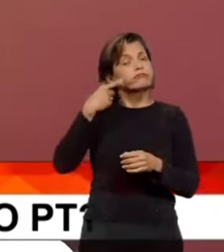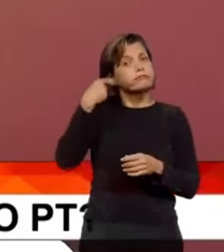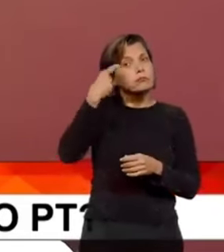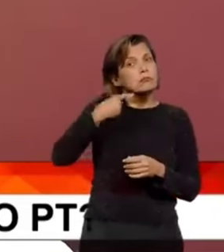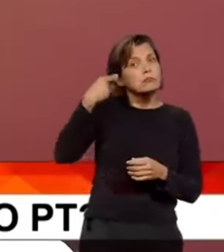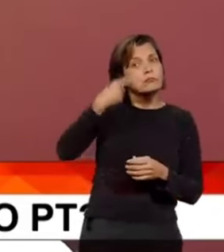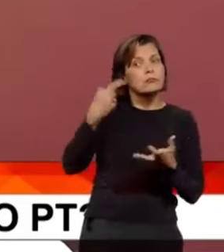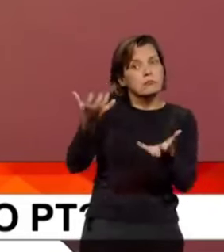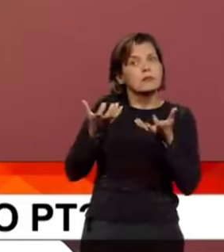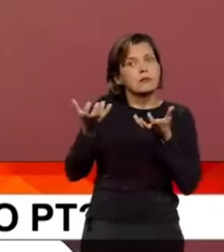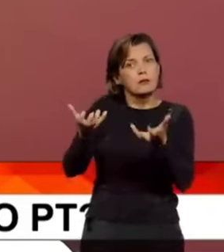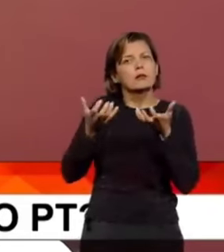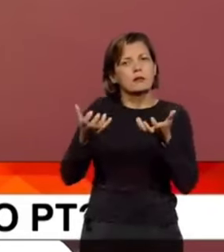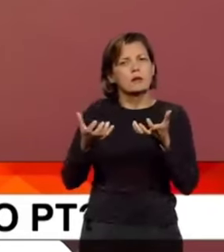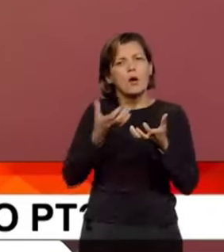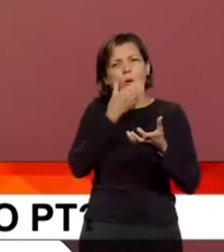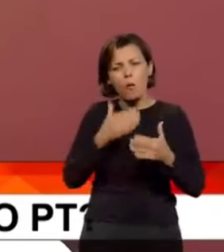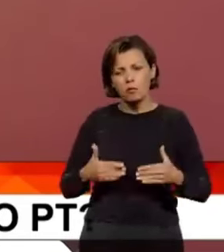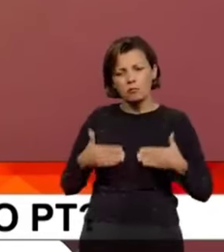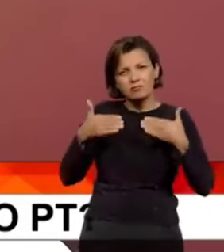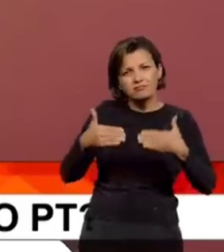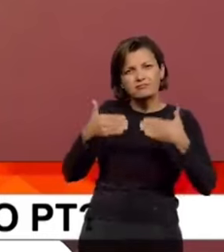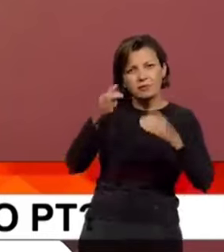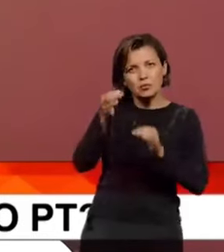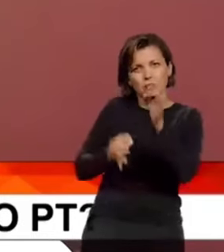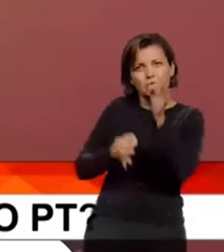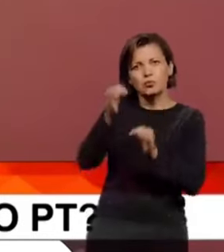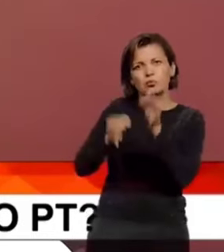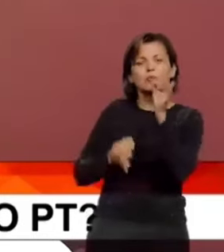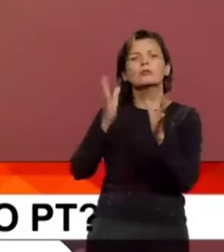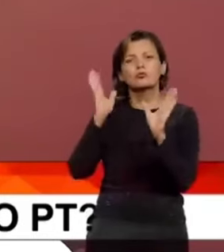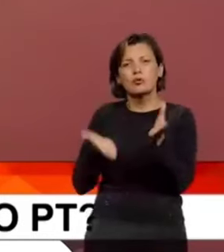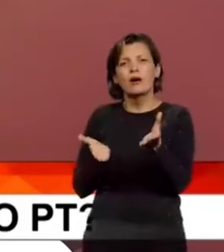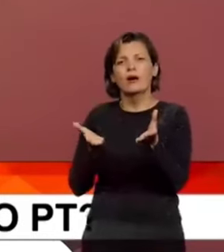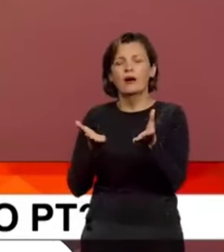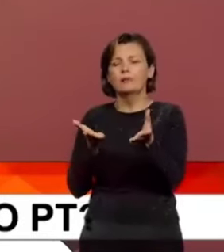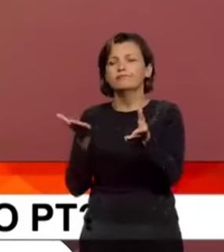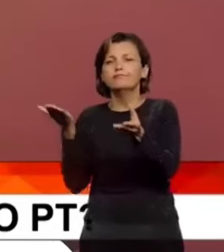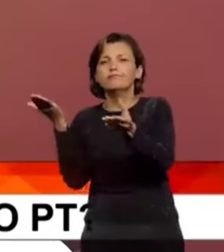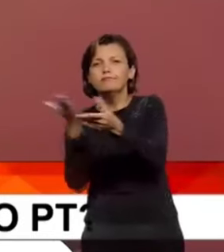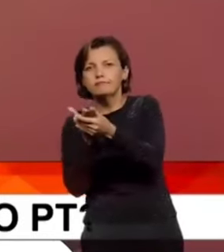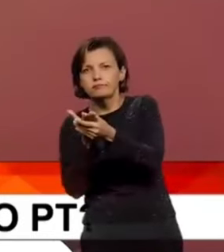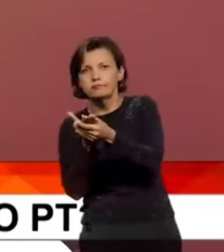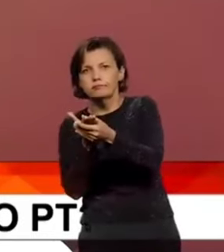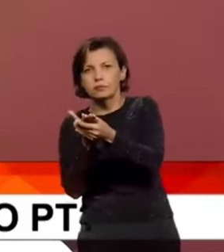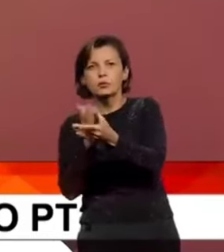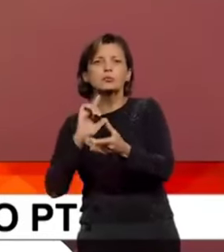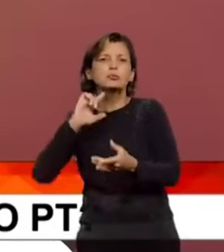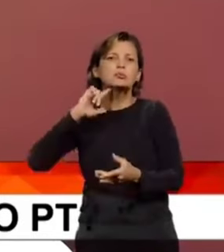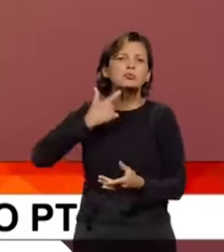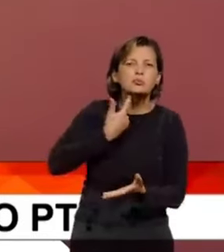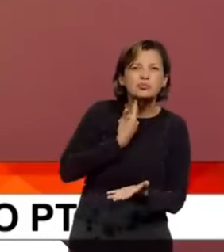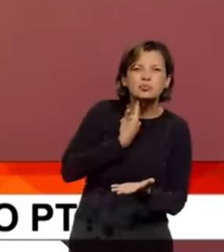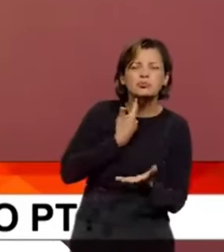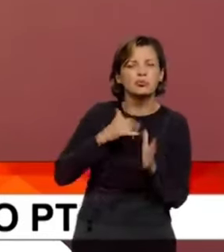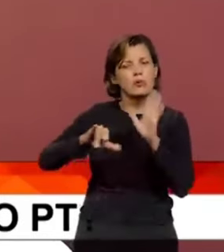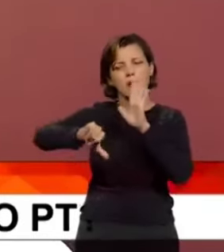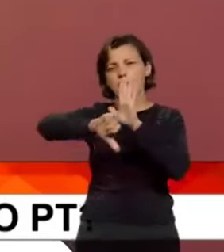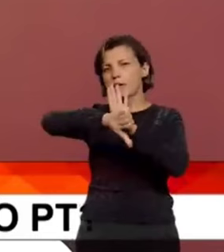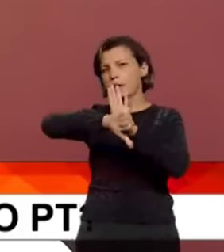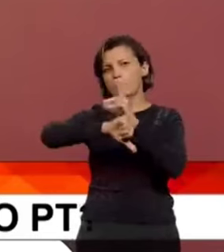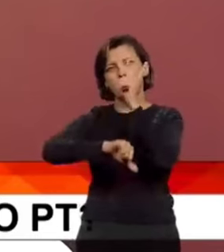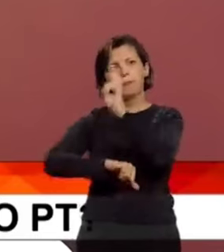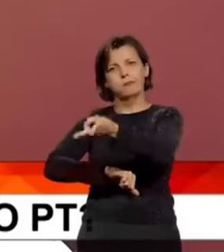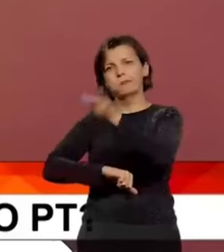o ministro que indeferiu falou o seguinte por mais que ele tenha tido a a questão do